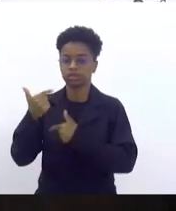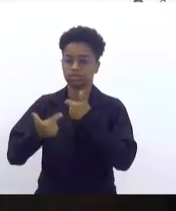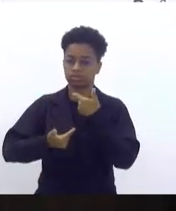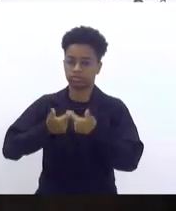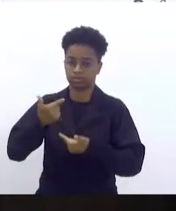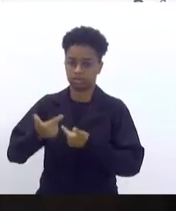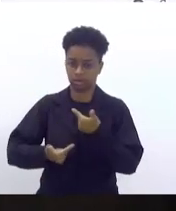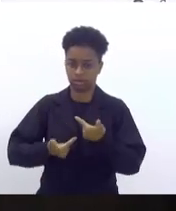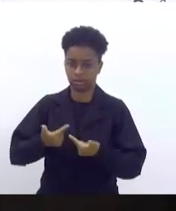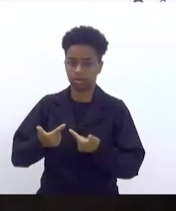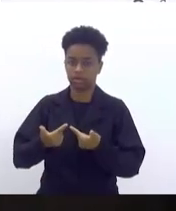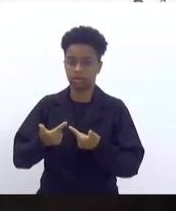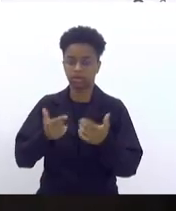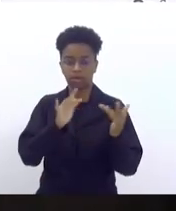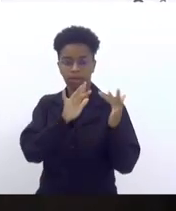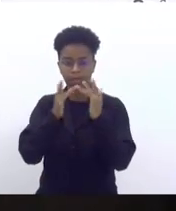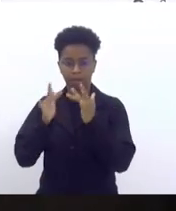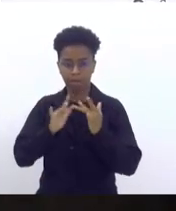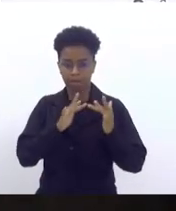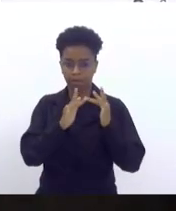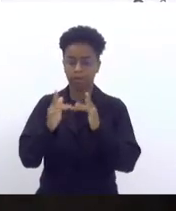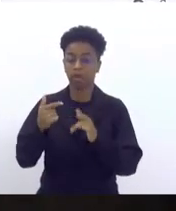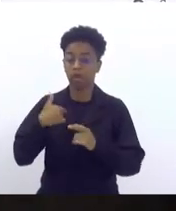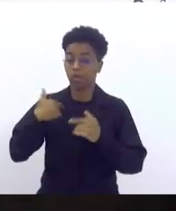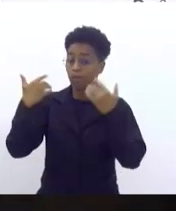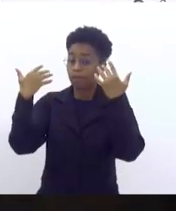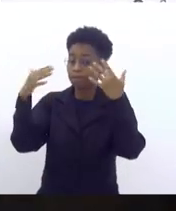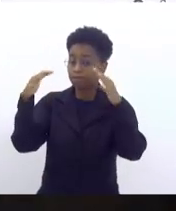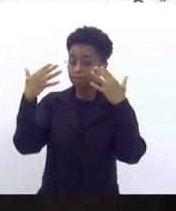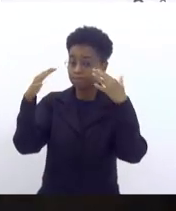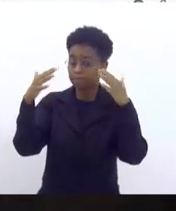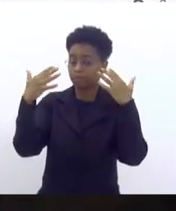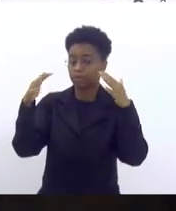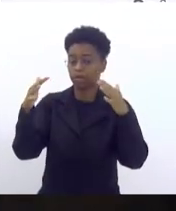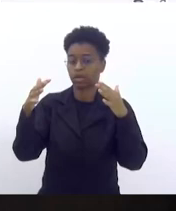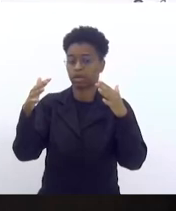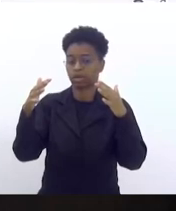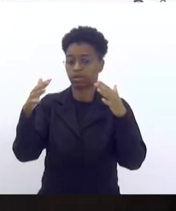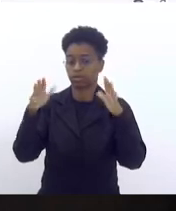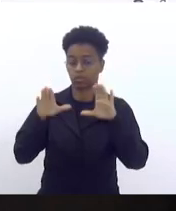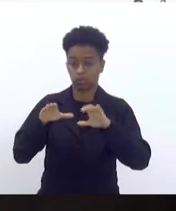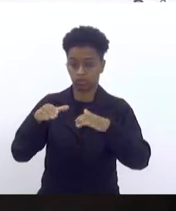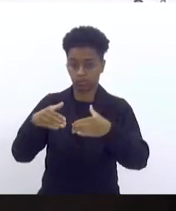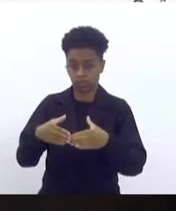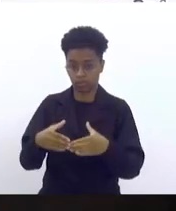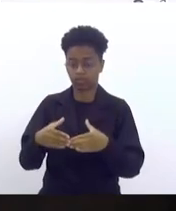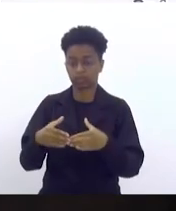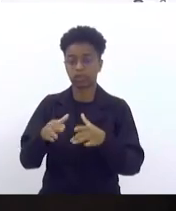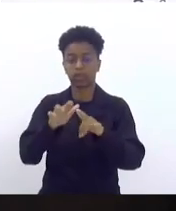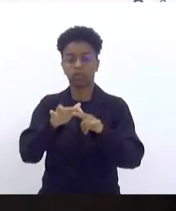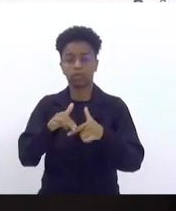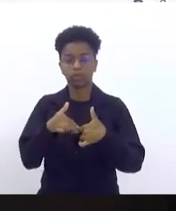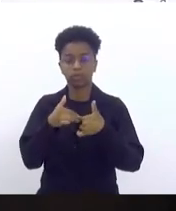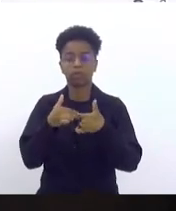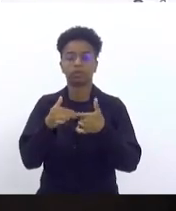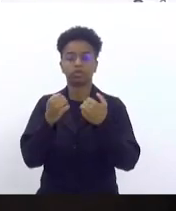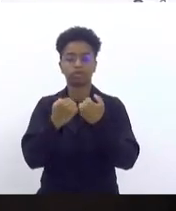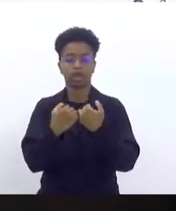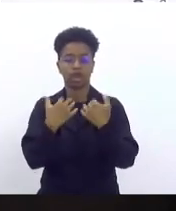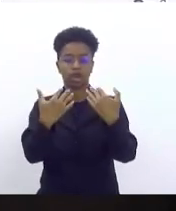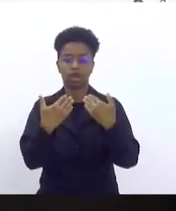com articulações e eu parabenizo a comissão por essas audiências